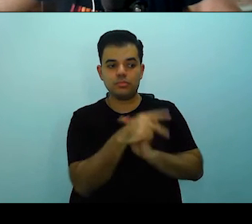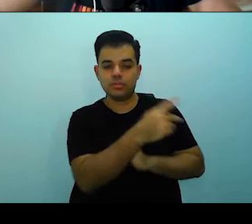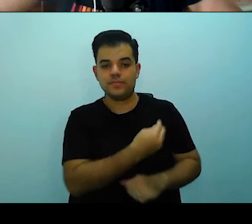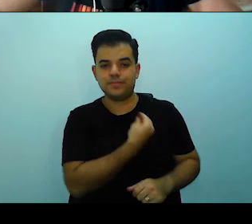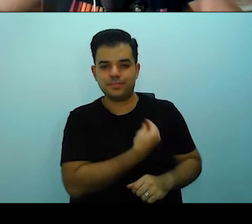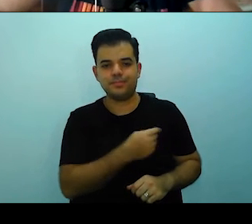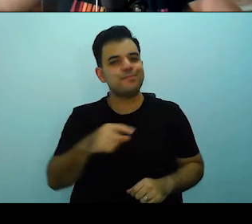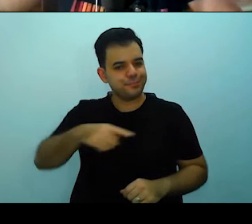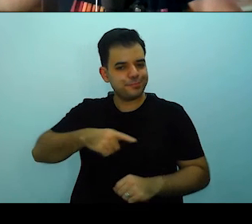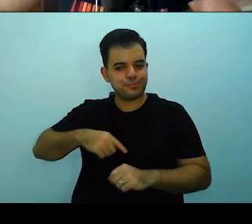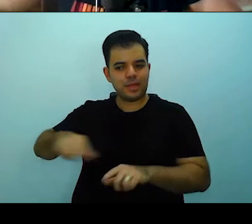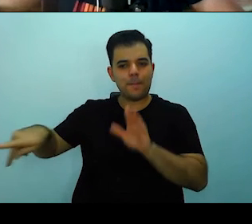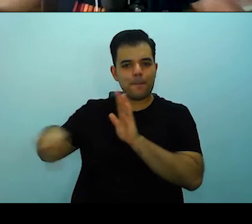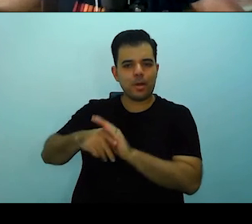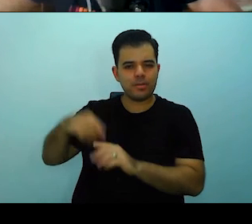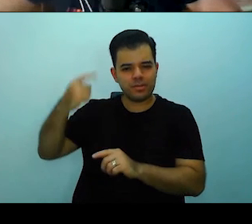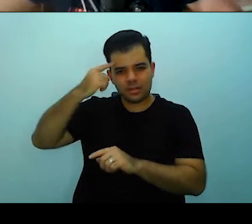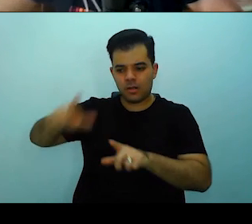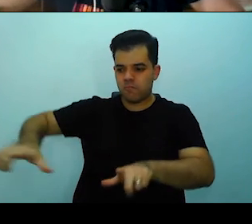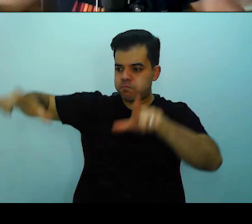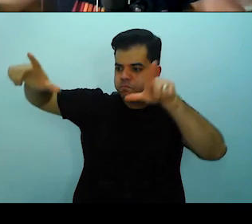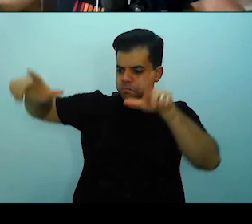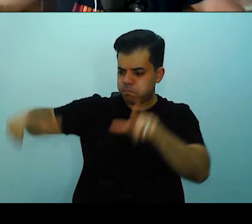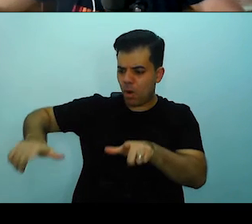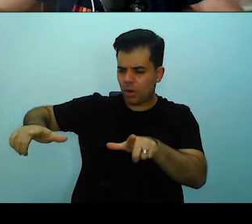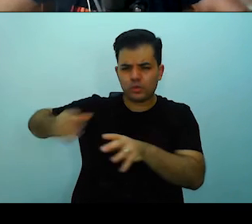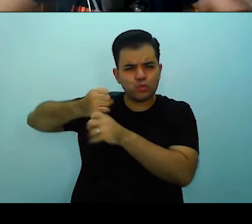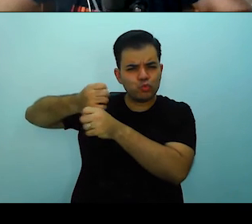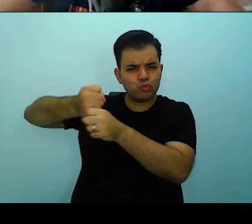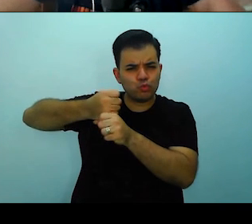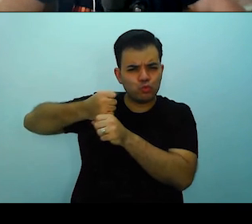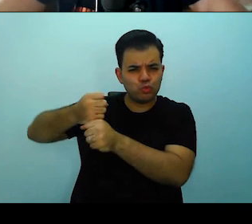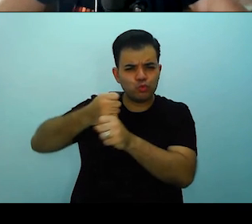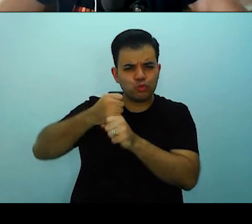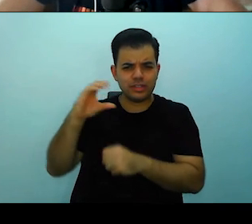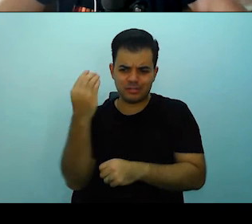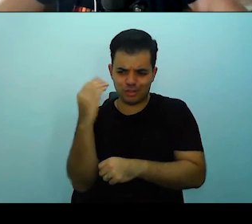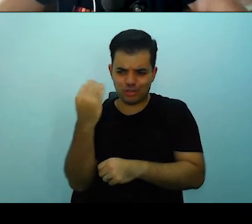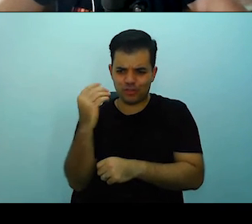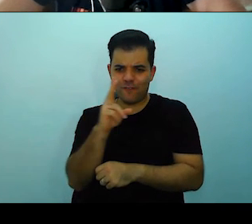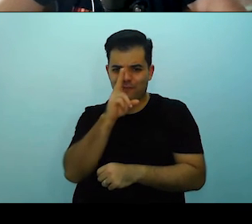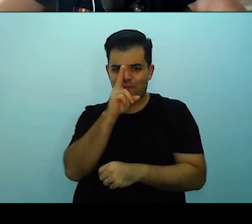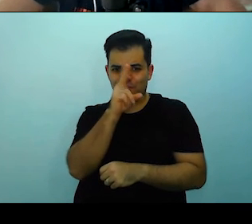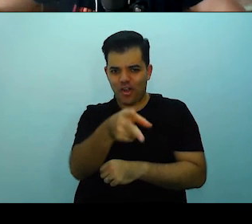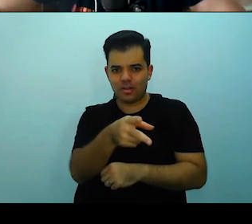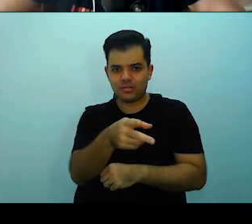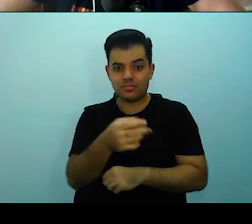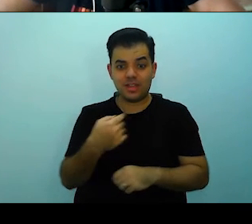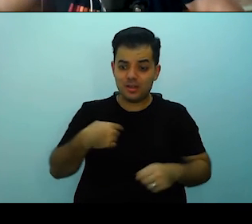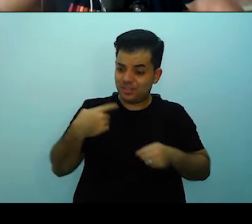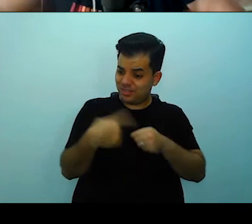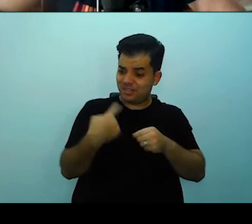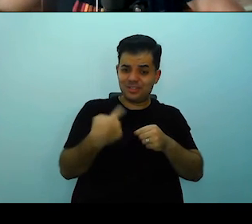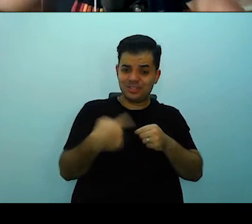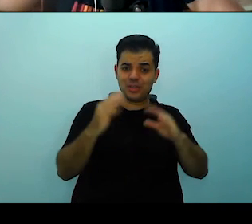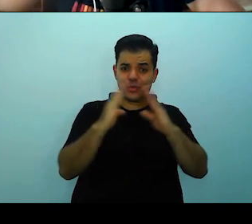calculadora científica, eu estou no interior, absolutamente isolada de qualquer centro, tudo bem. Se tiver um computador com leitor de telas, eu faço em Python